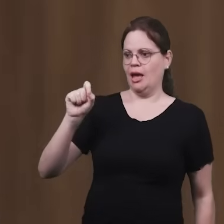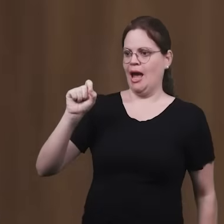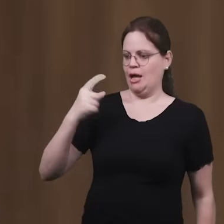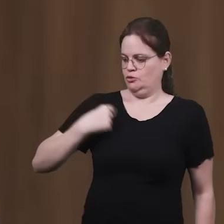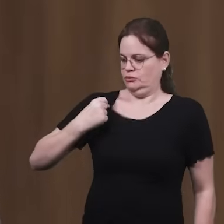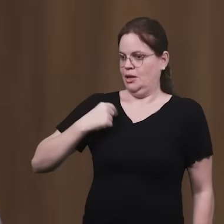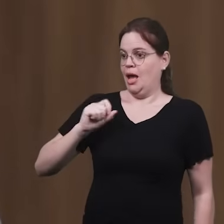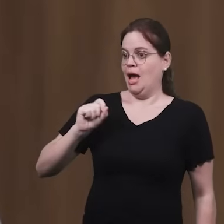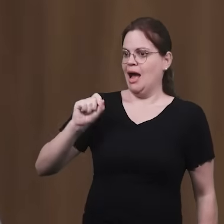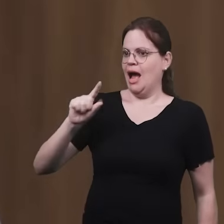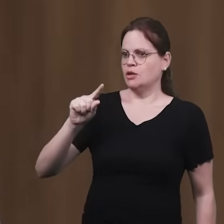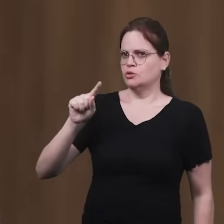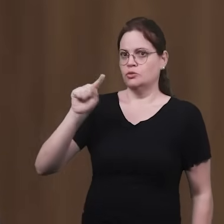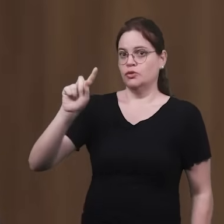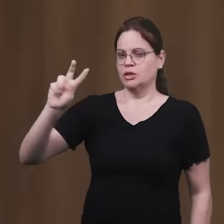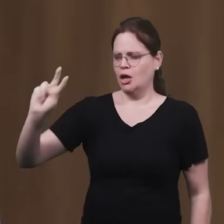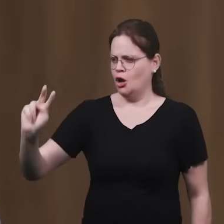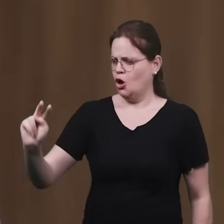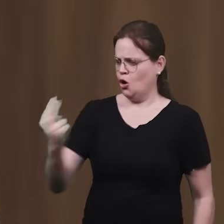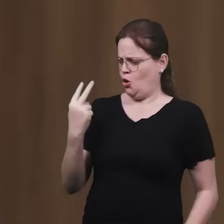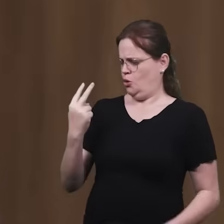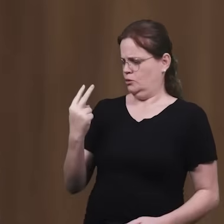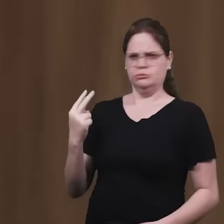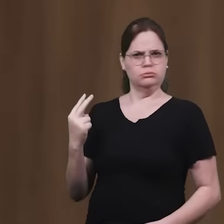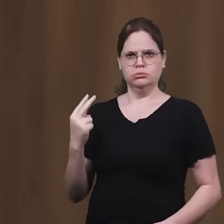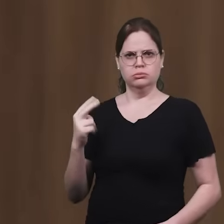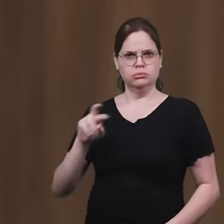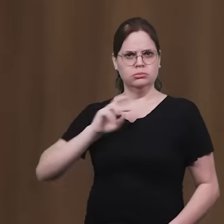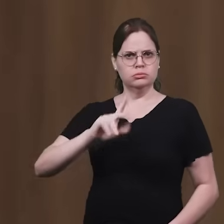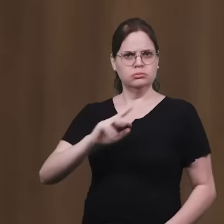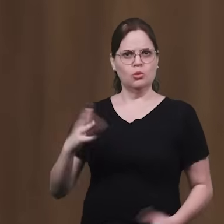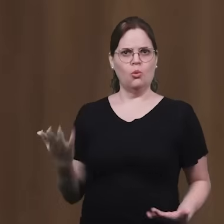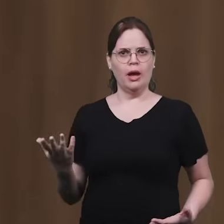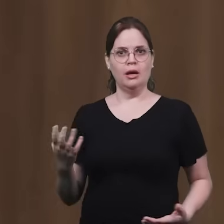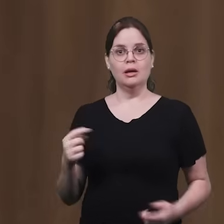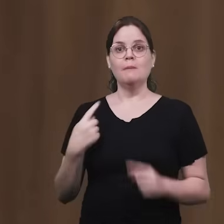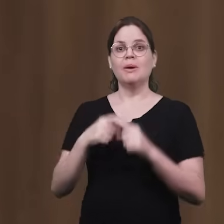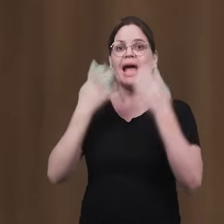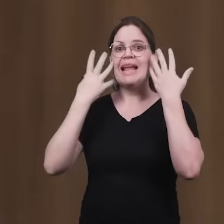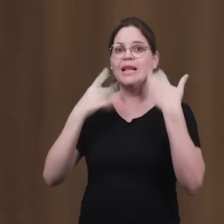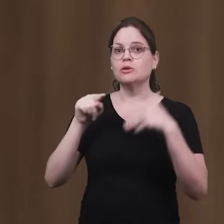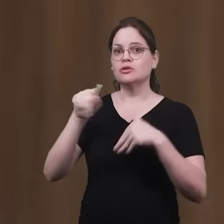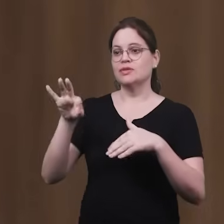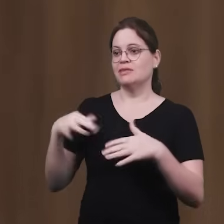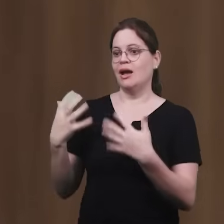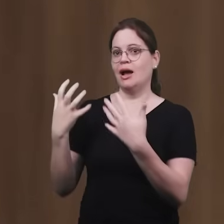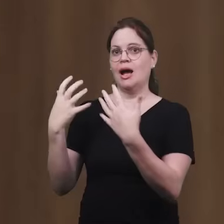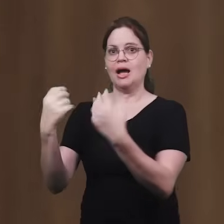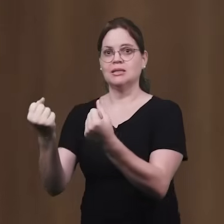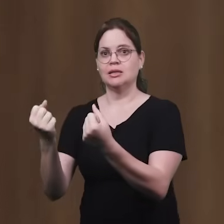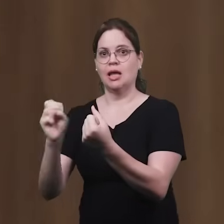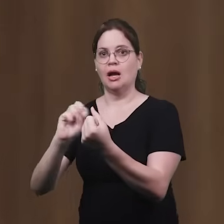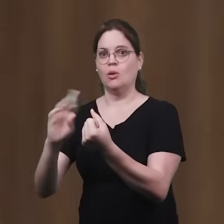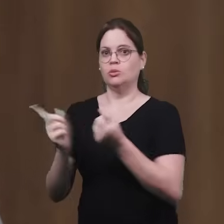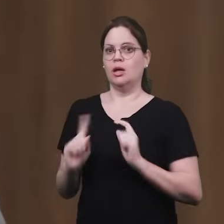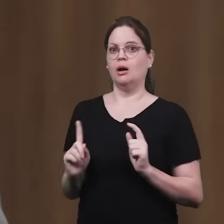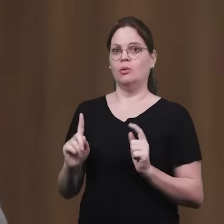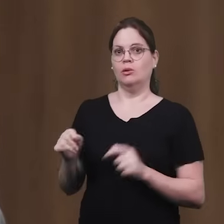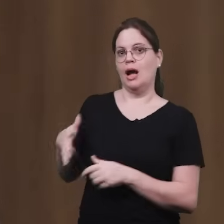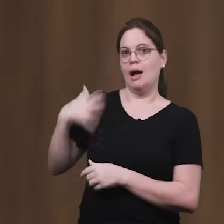critérios, verdades construídas ao longo da vida, que vão aceitar ou não aquela mensagem de forma